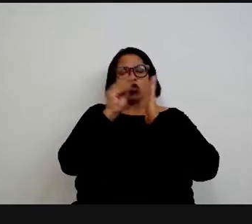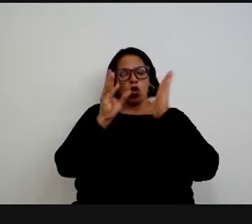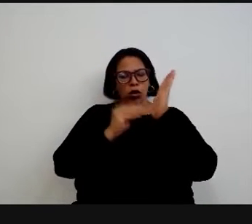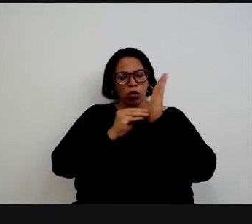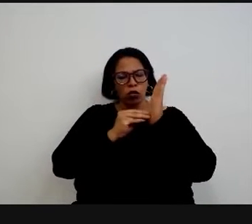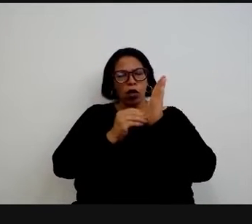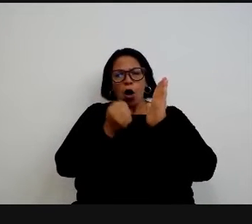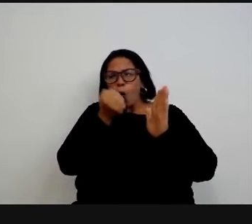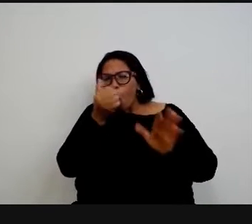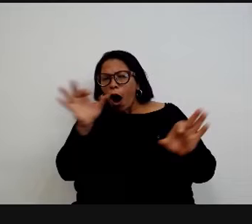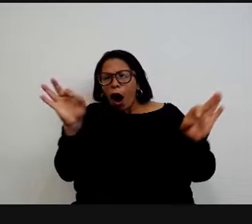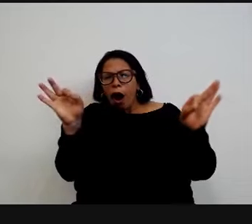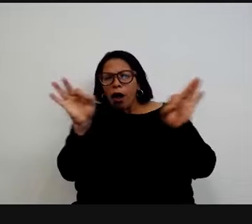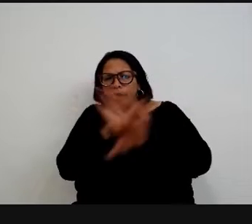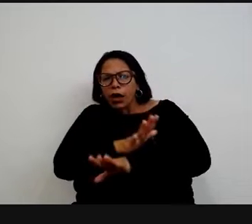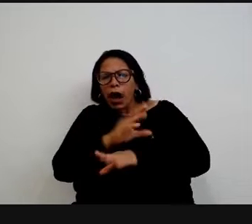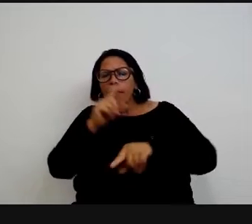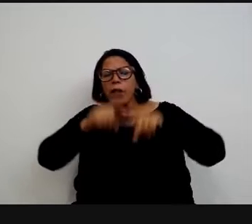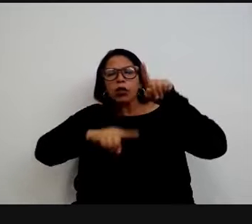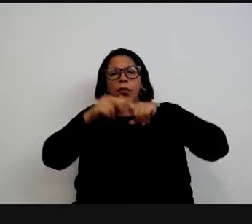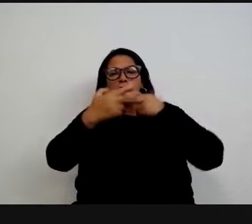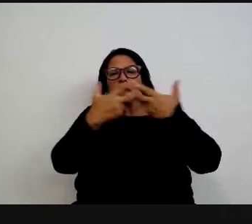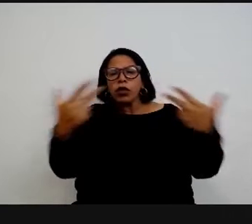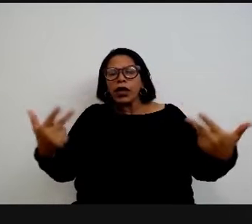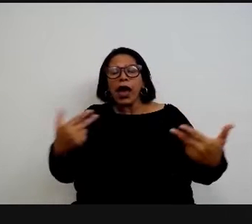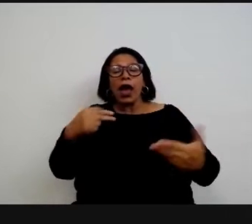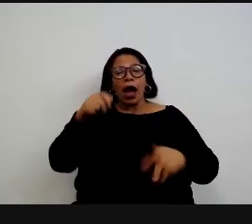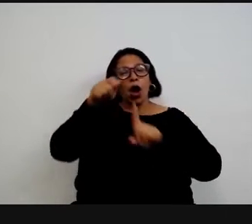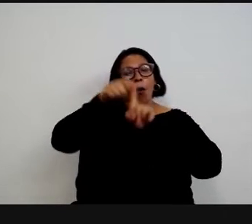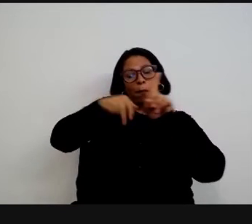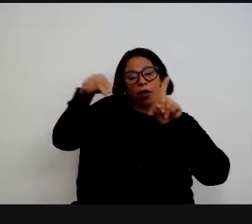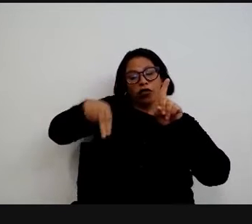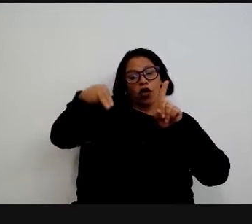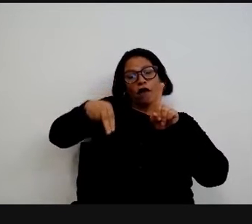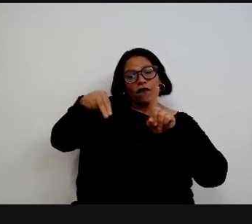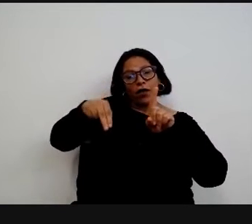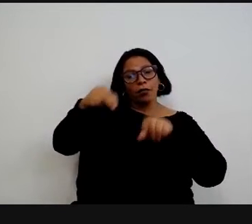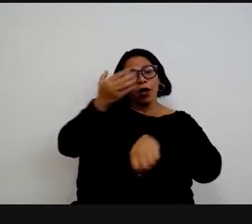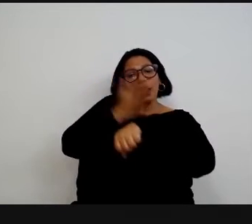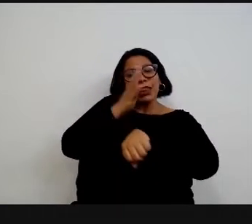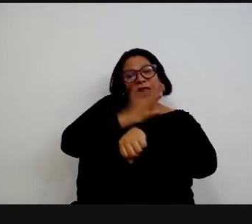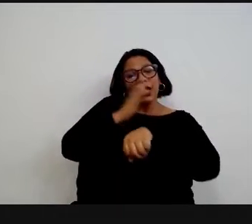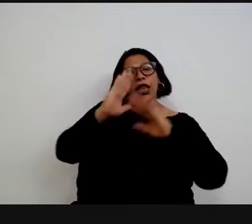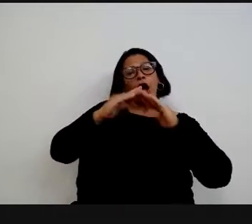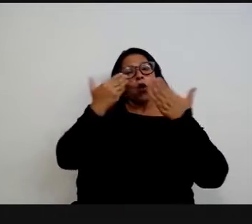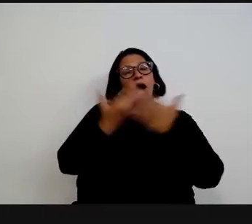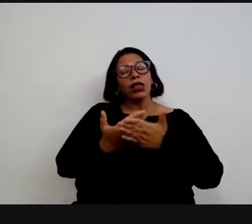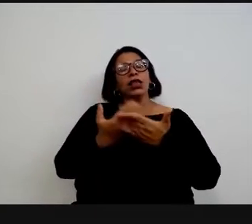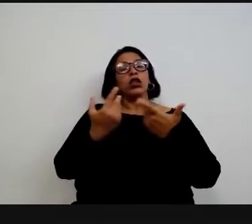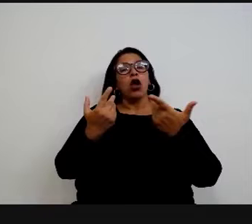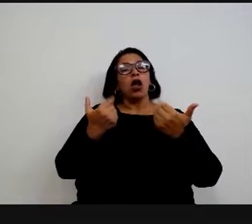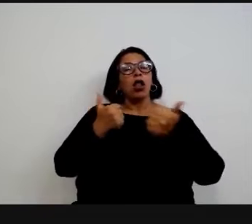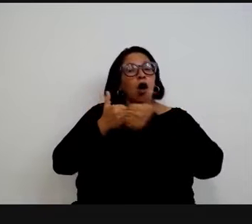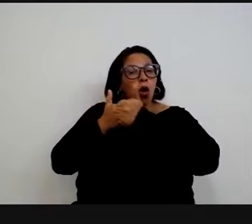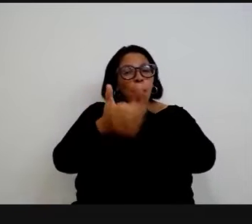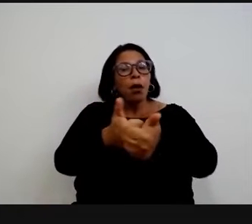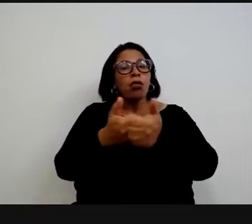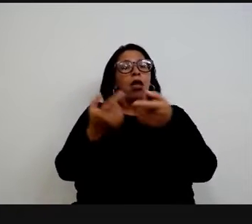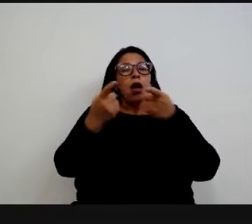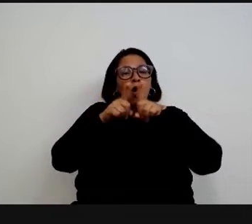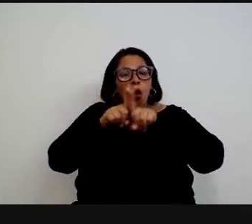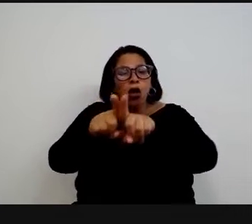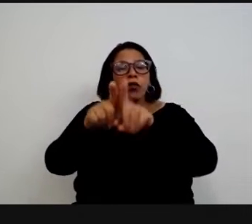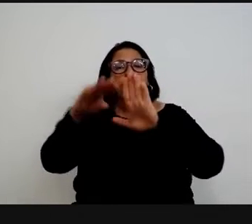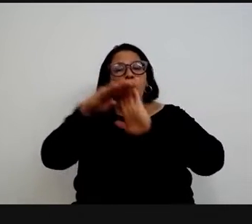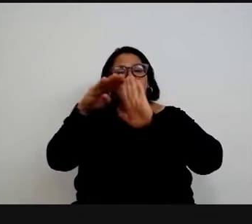para terminar o material. E a gente quer, em novembro, agora fazer o treinamento com as escolas parceiras que participaram da